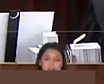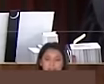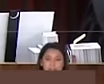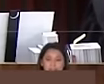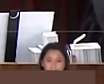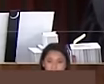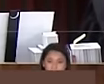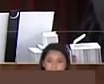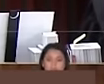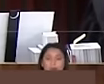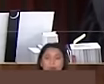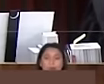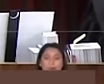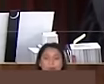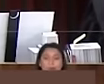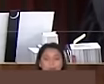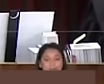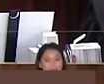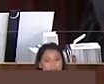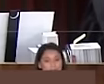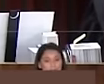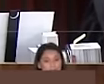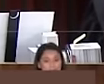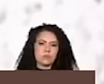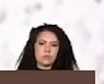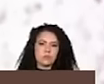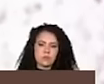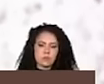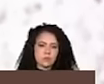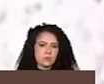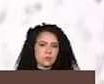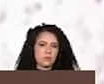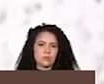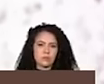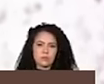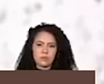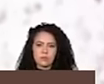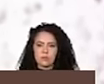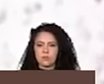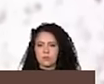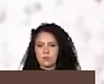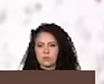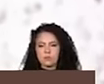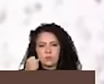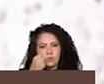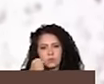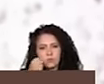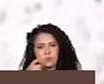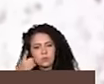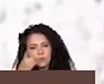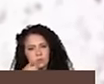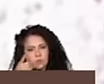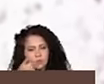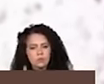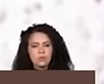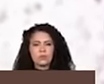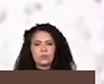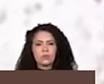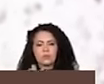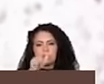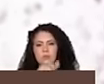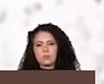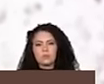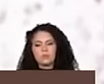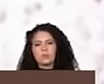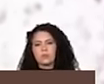especial de enfrentamento à desinformação do TSE foi inconstitucional foi ilegal